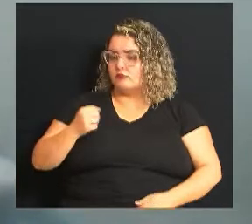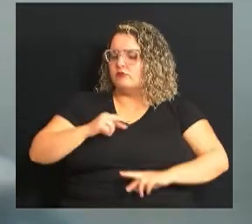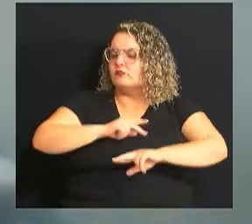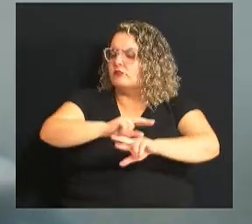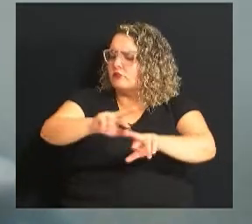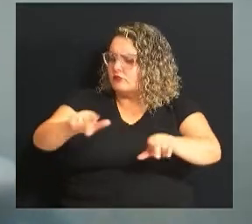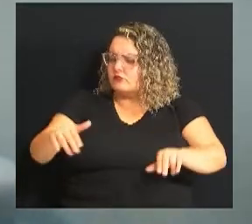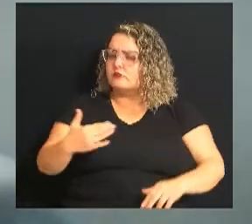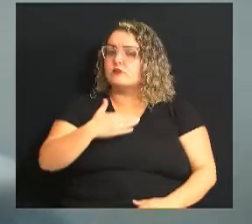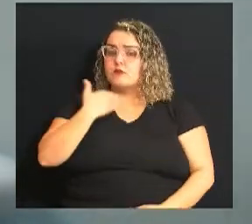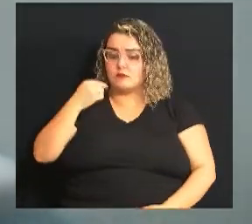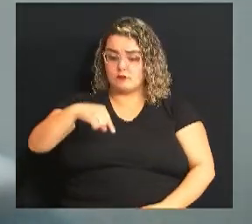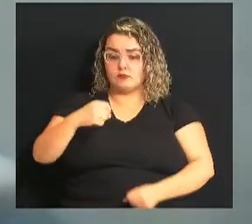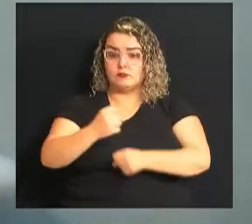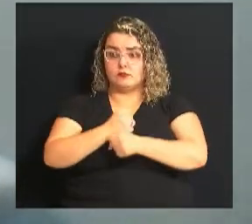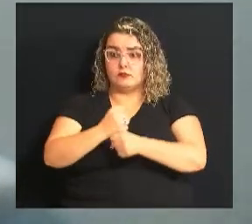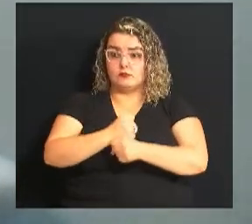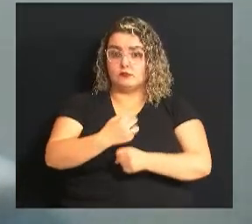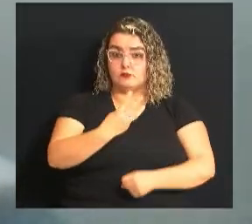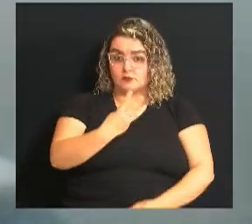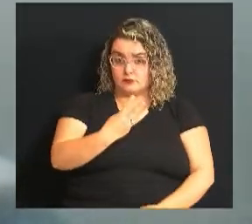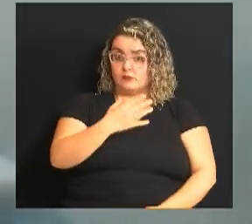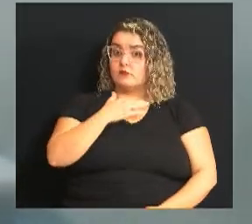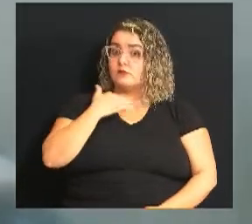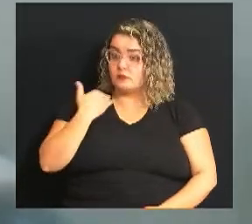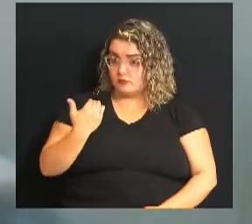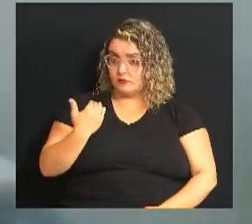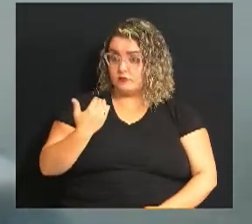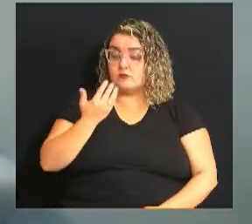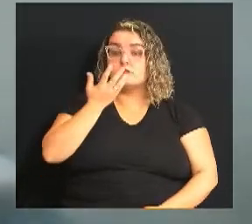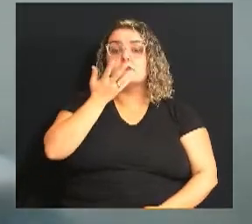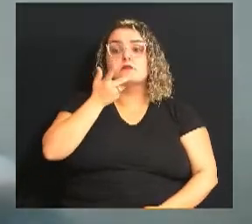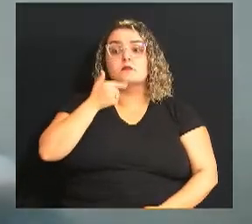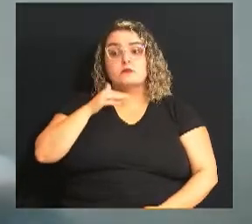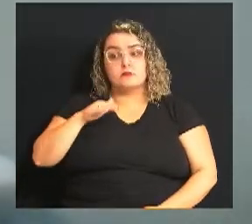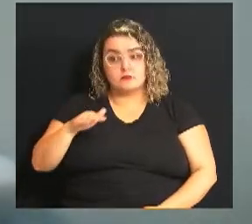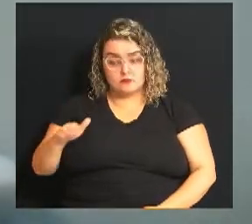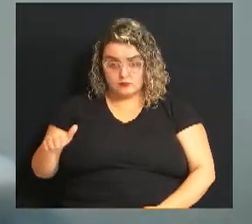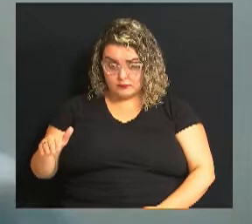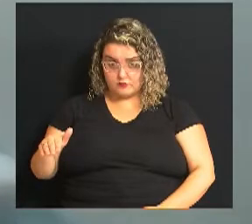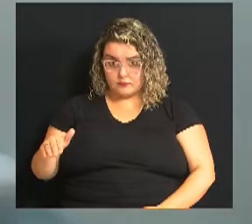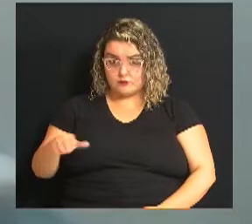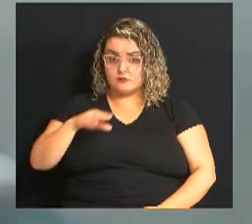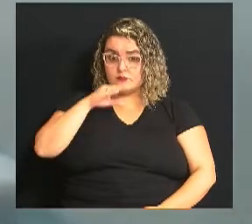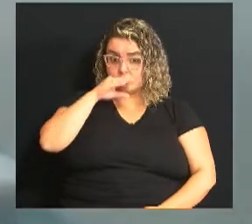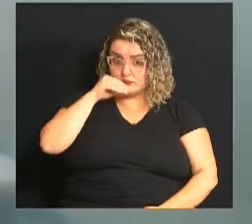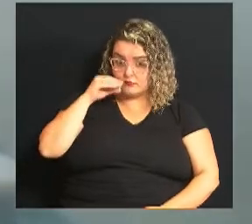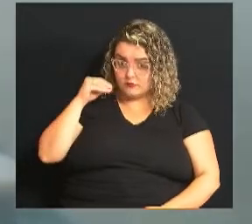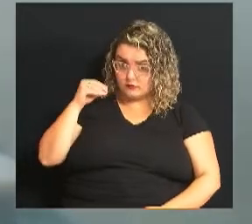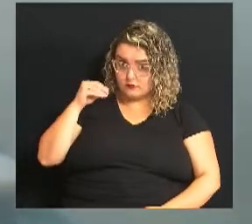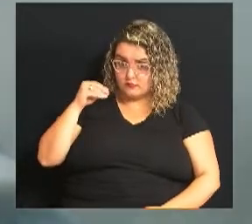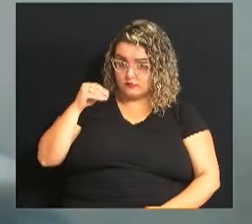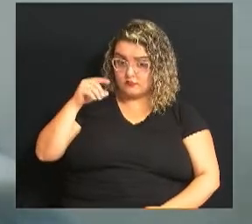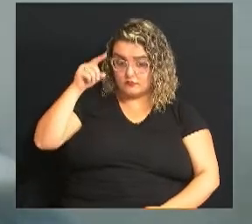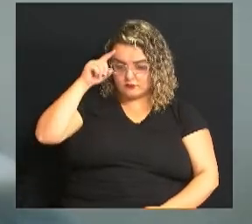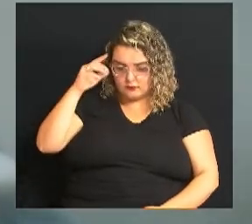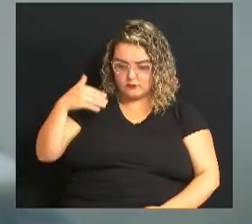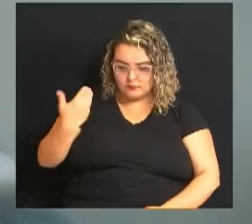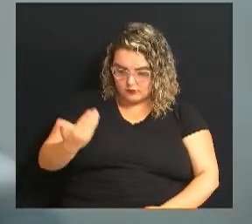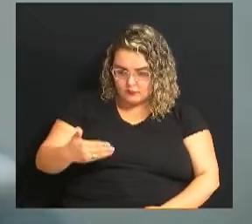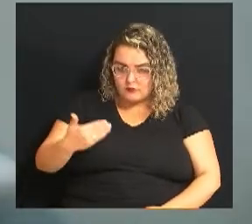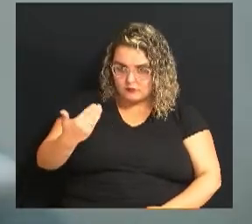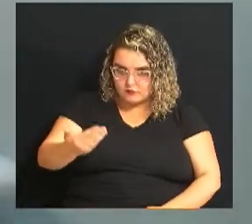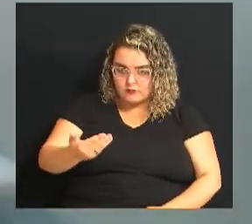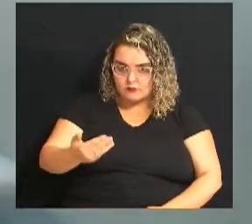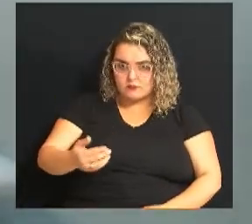mortes, só esse ano uma média de 3 mortes em crianças e adolescentes por dia, né, para